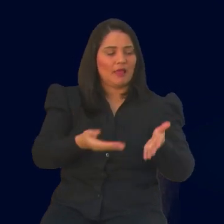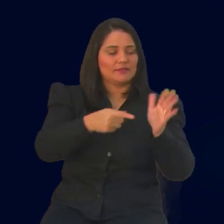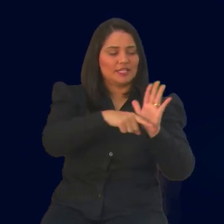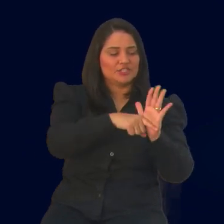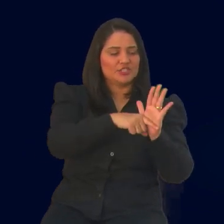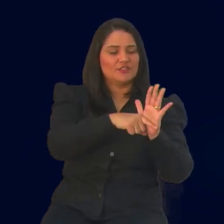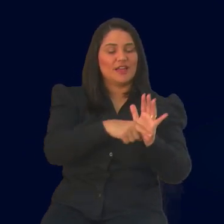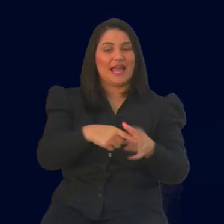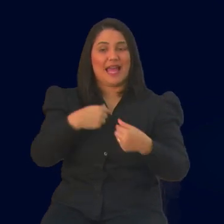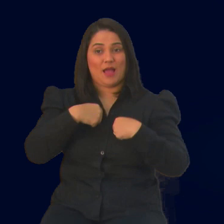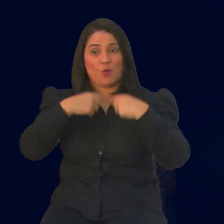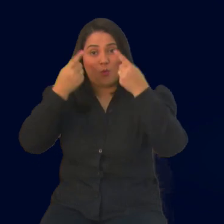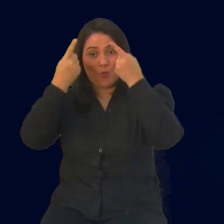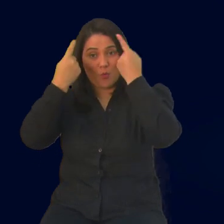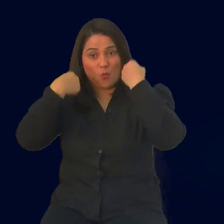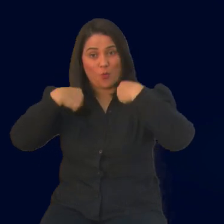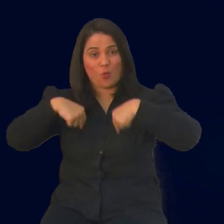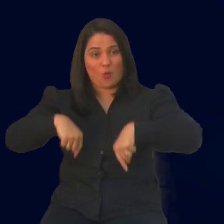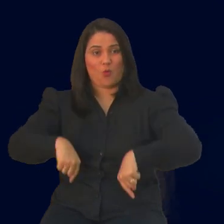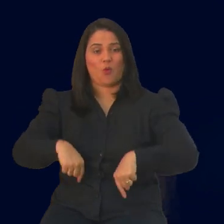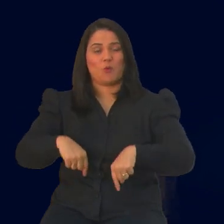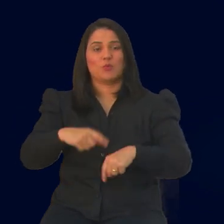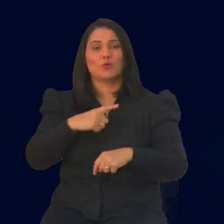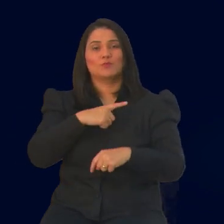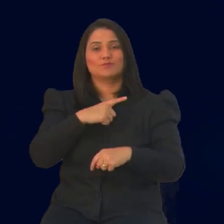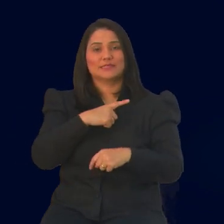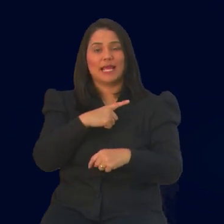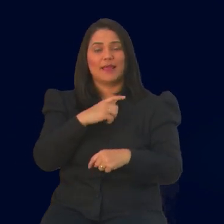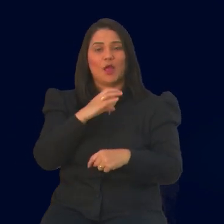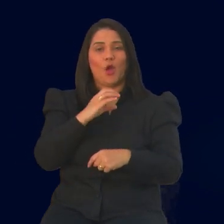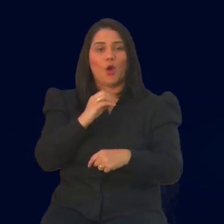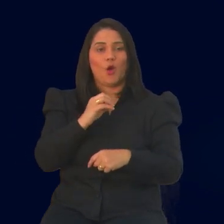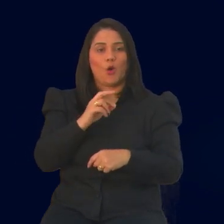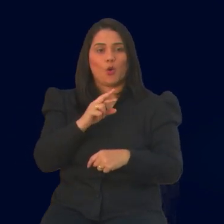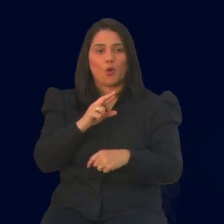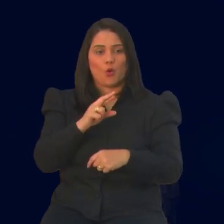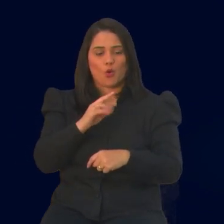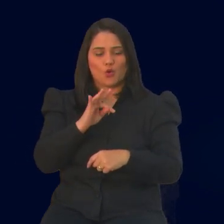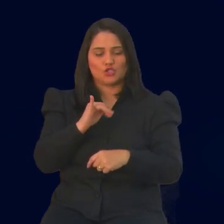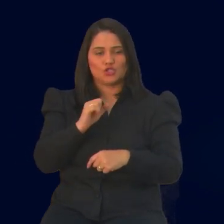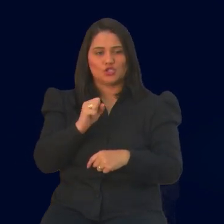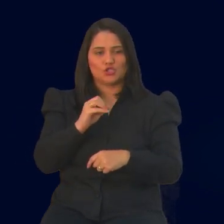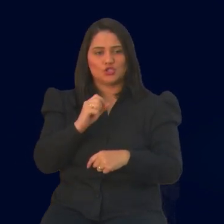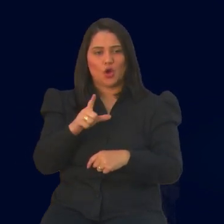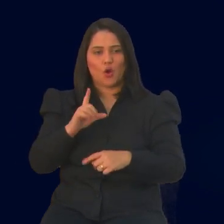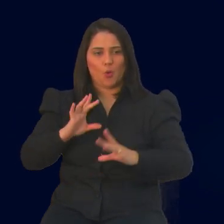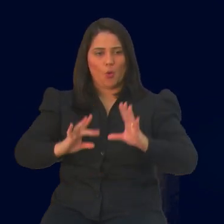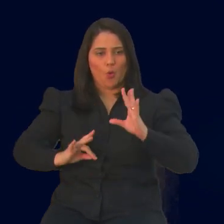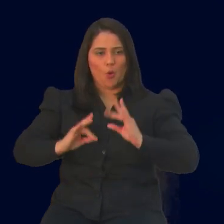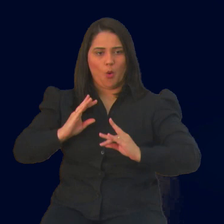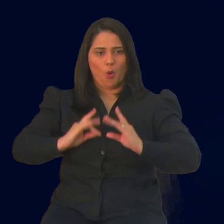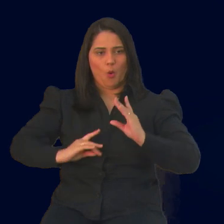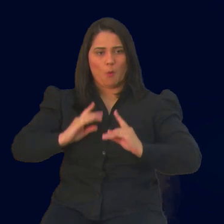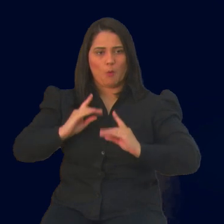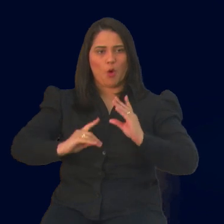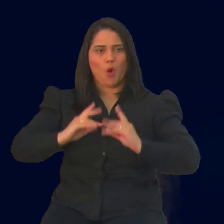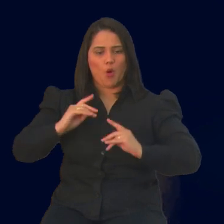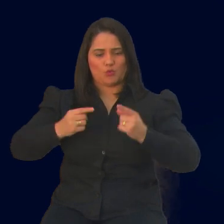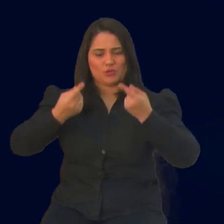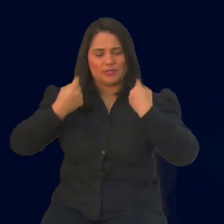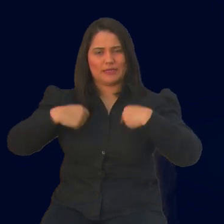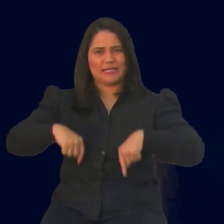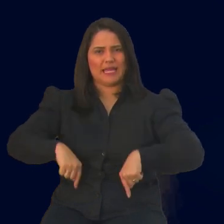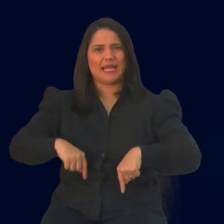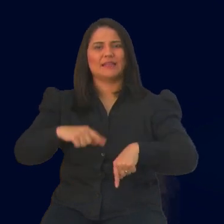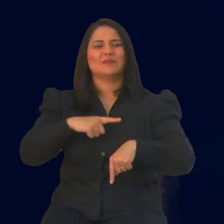interna, uma descarga hormonal de cortisol e de vários outros hormônios do estresse, que geram mais estresse,